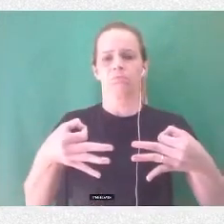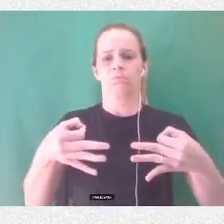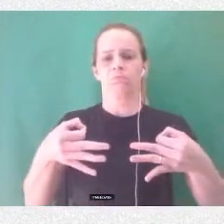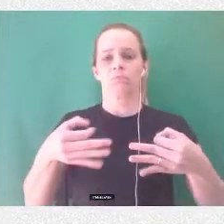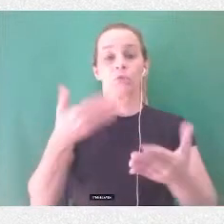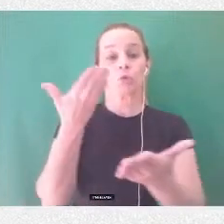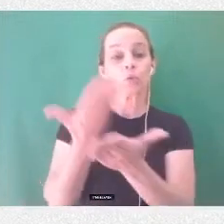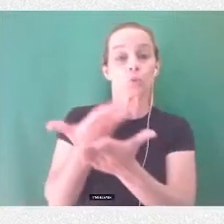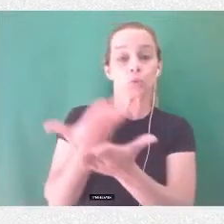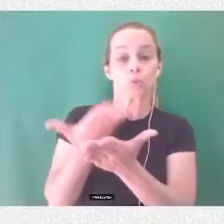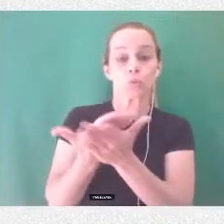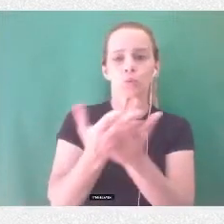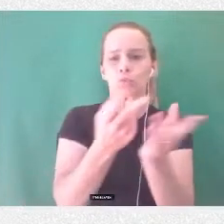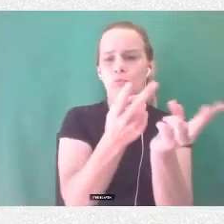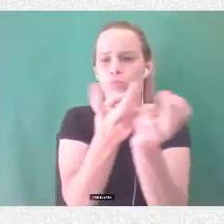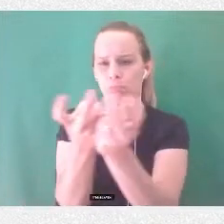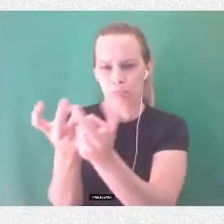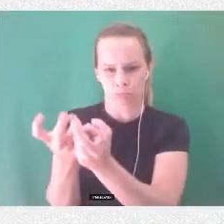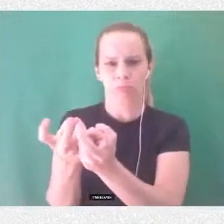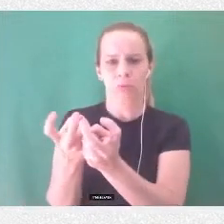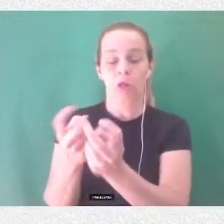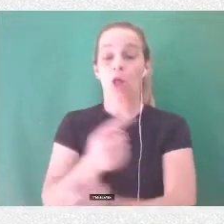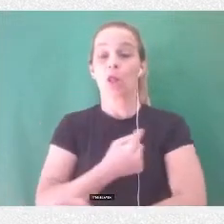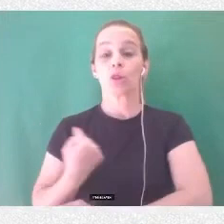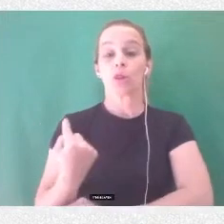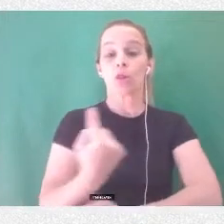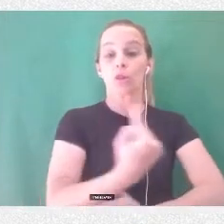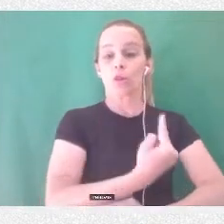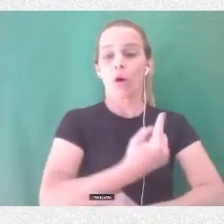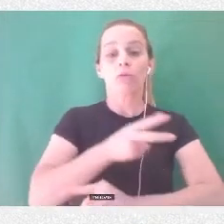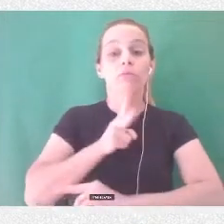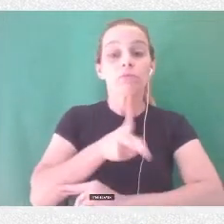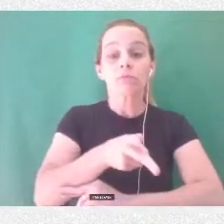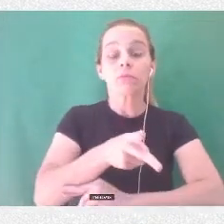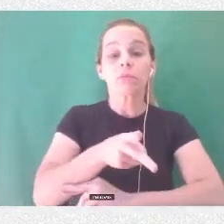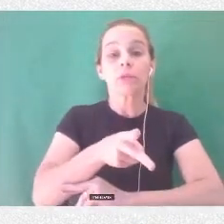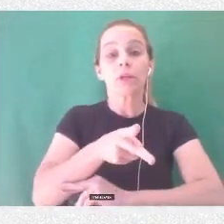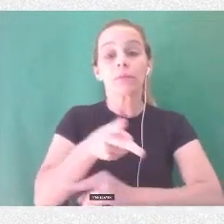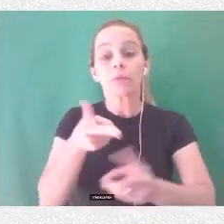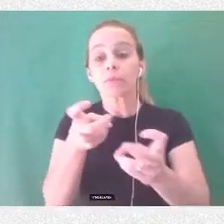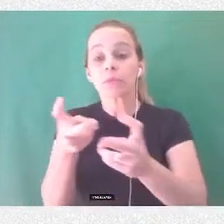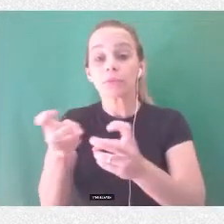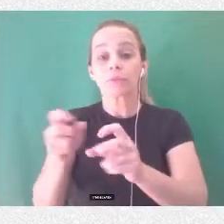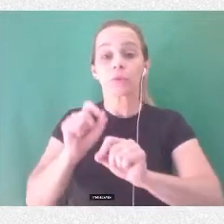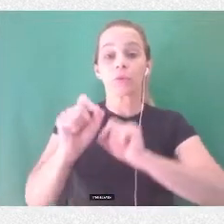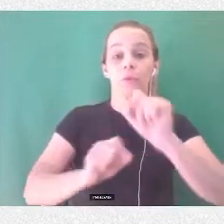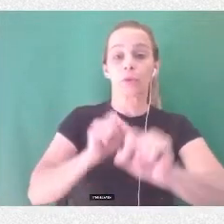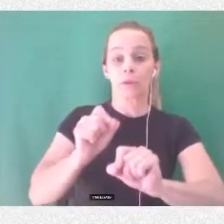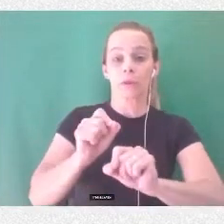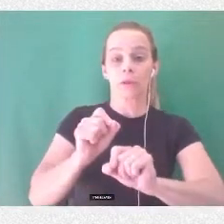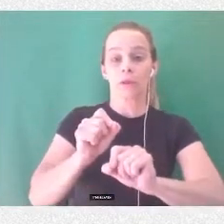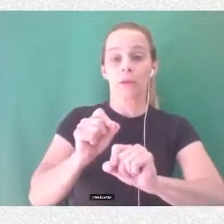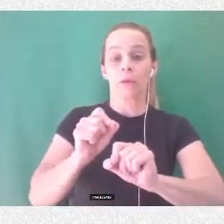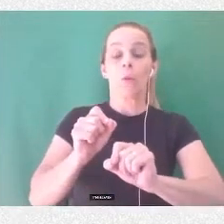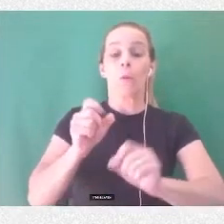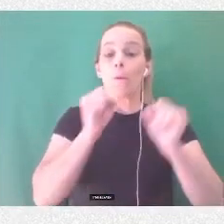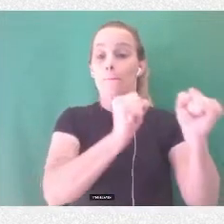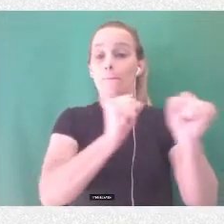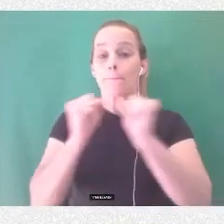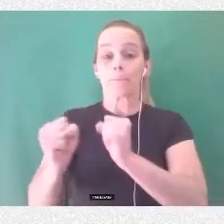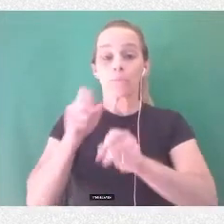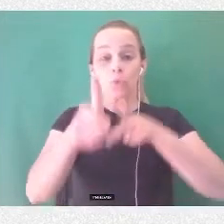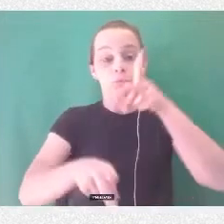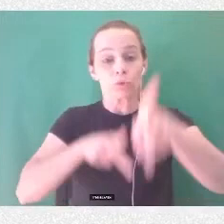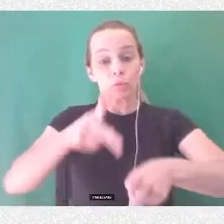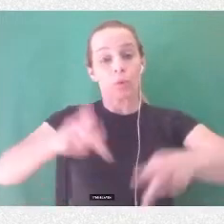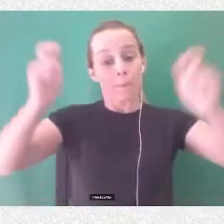estudo observacional. Nós sempre dizemos que, em decorrência das ações que o poder público possa fazer,